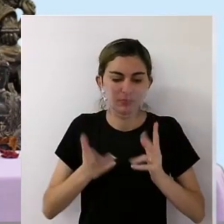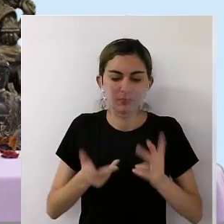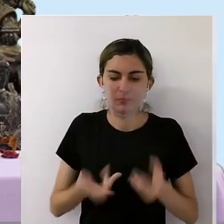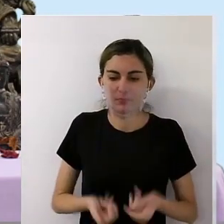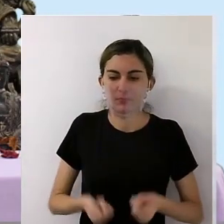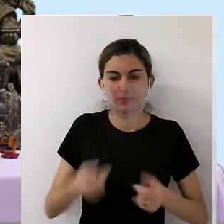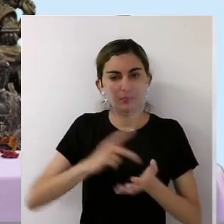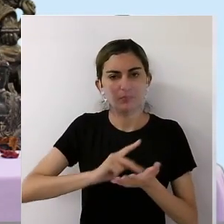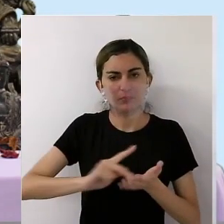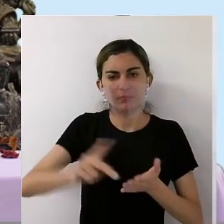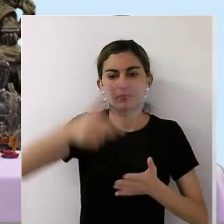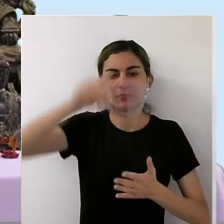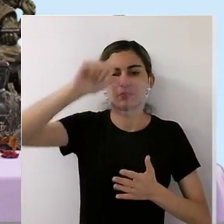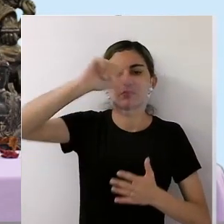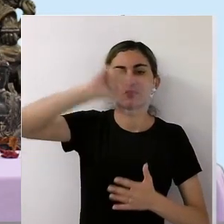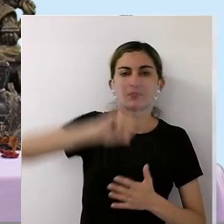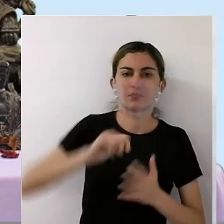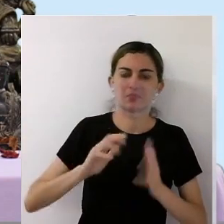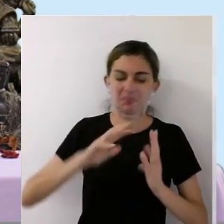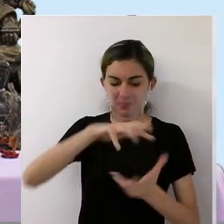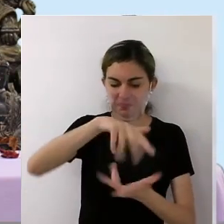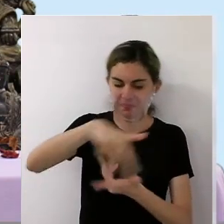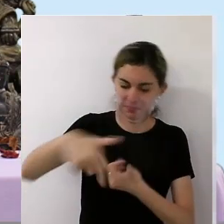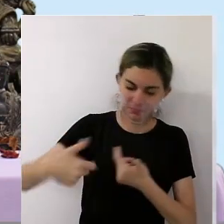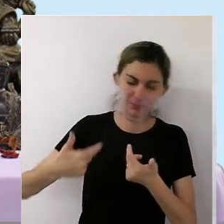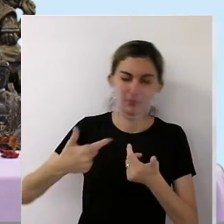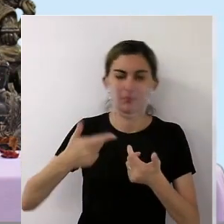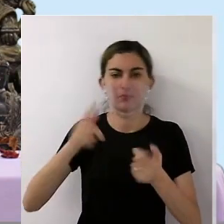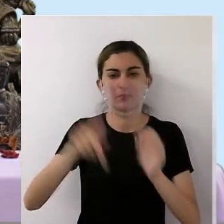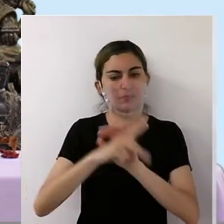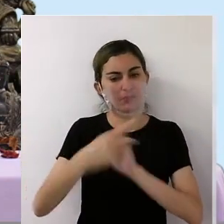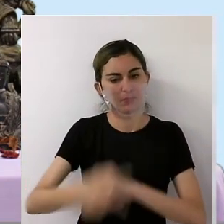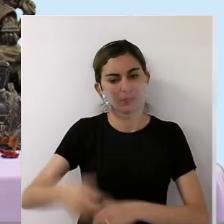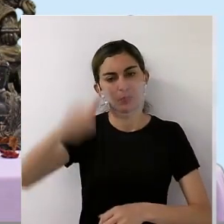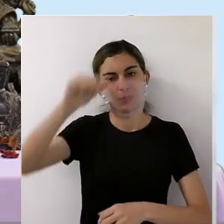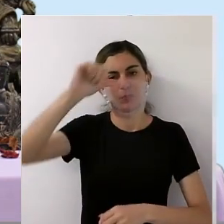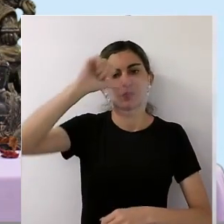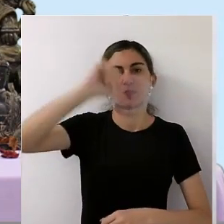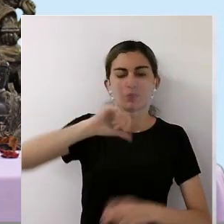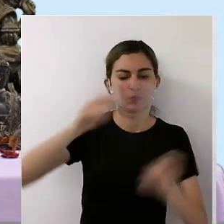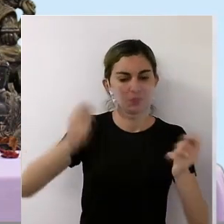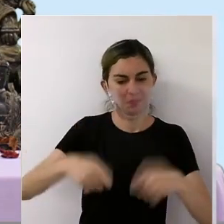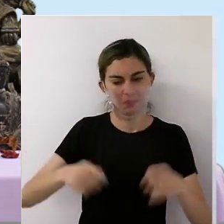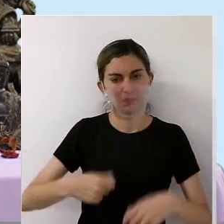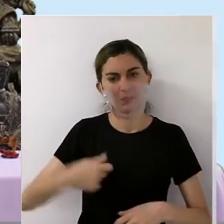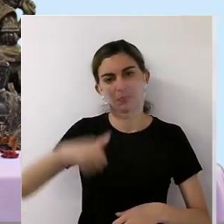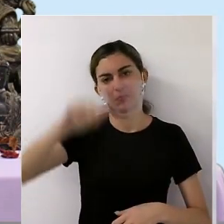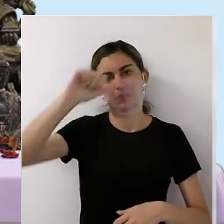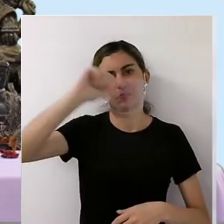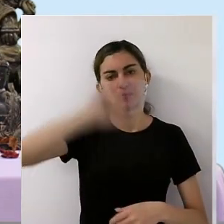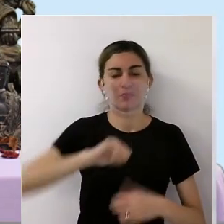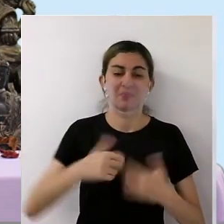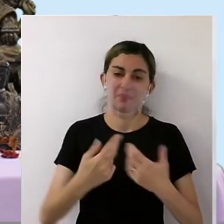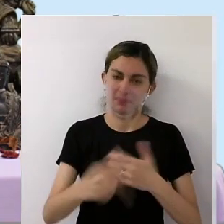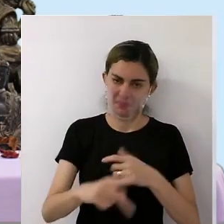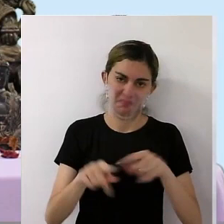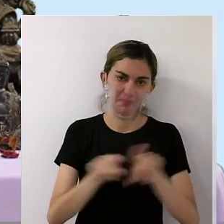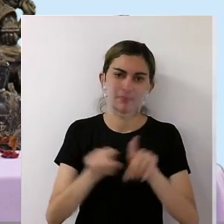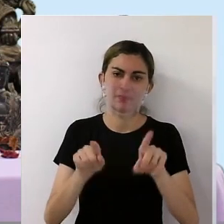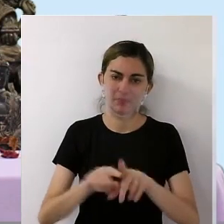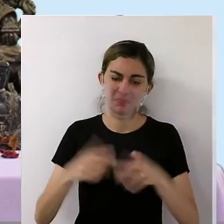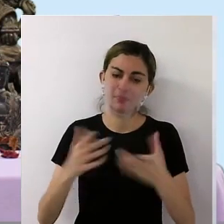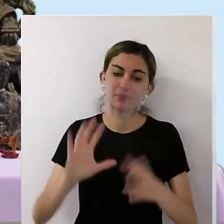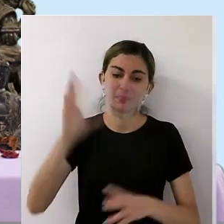limpa, que é a água potável do nosso planeta, que é a água que é apropriada para que a gente possa beber, e ela também